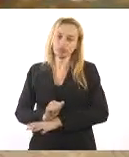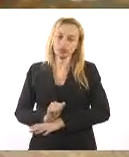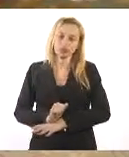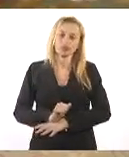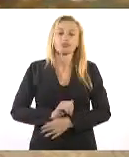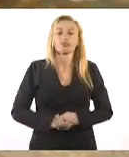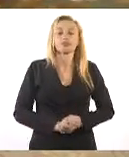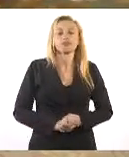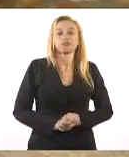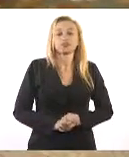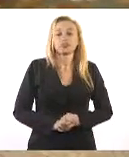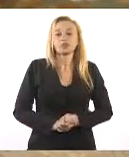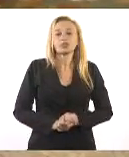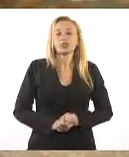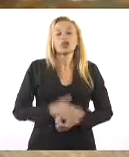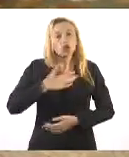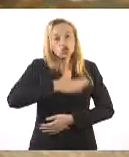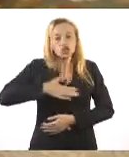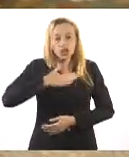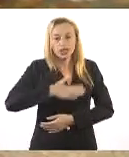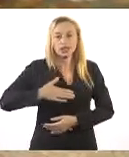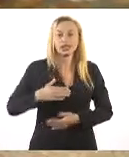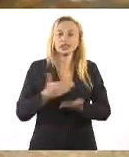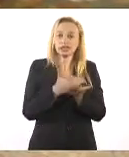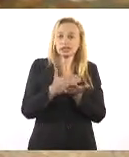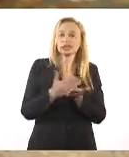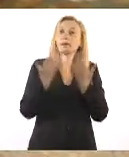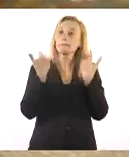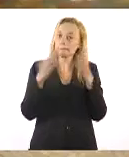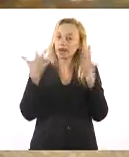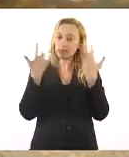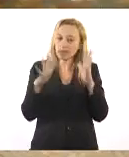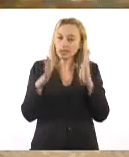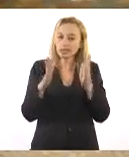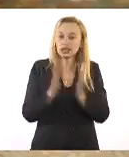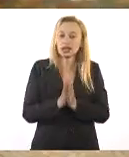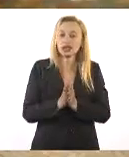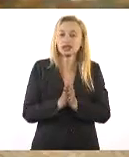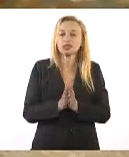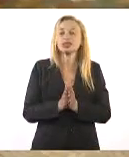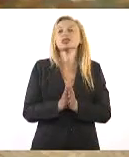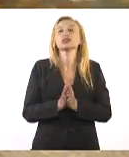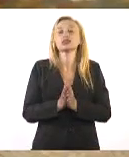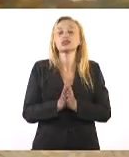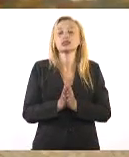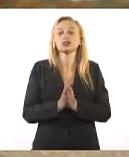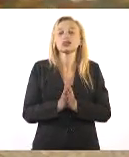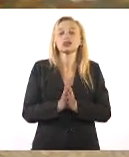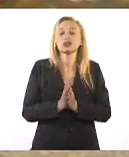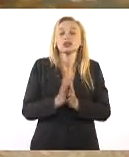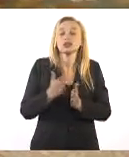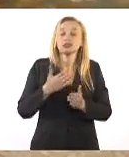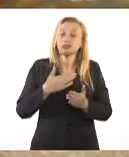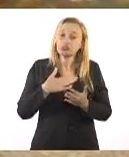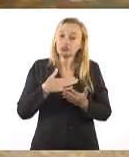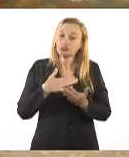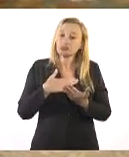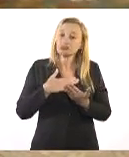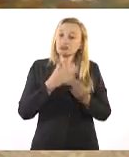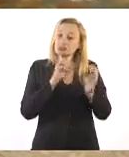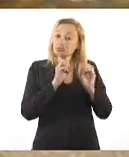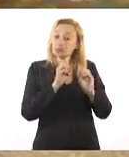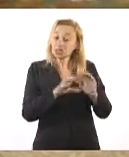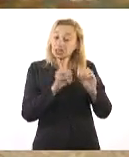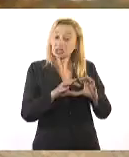uma coesão e aí eu gostaria inicialmente parabenizar com muito destaque que foi para mim uma aula pessoal